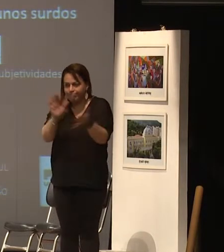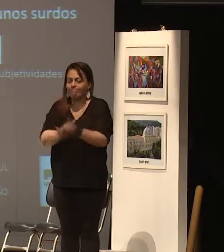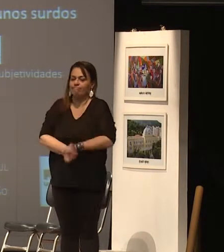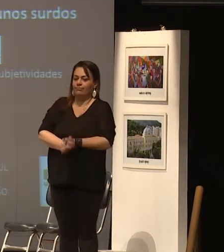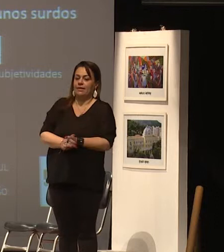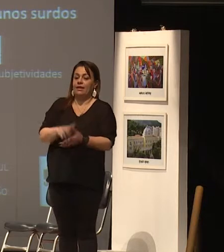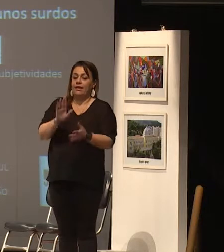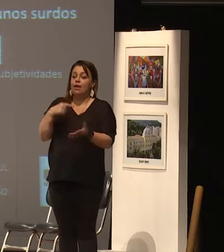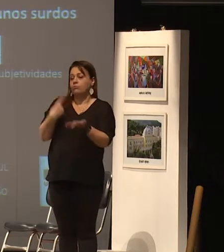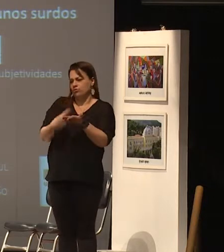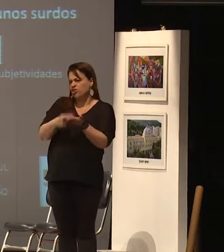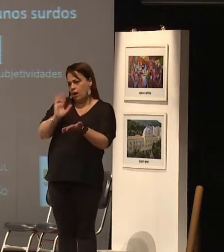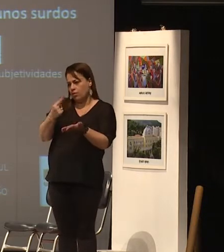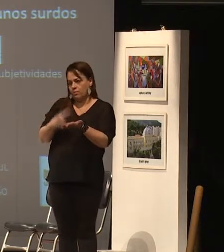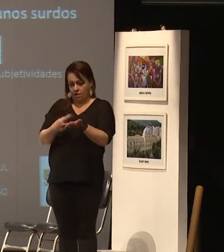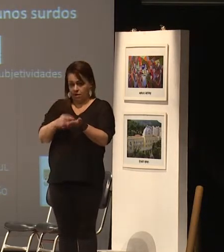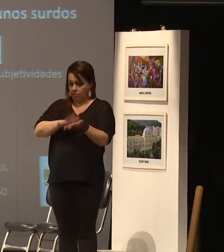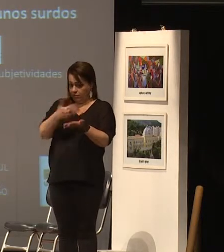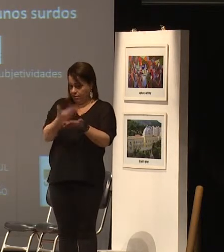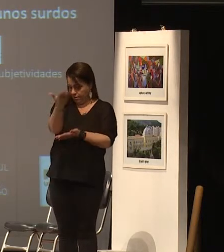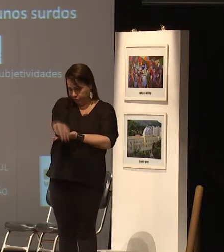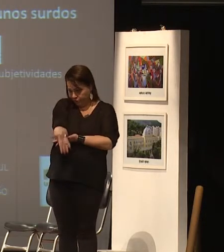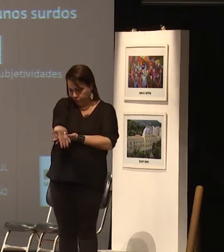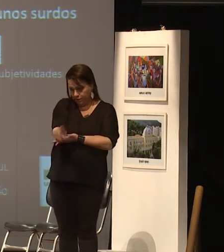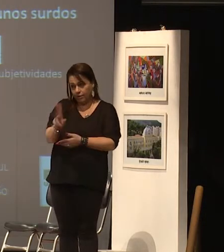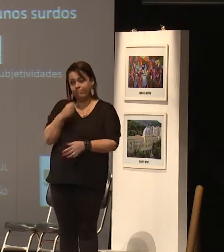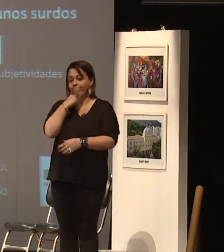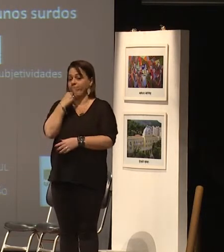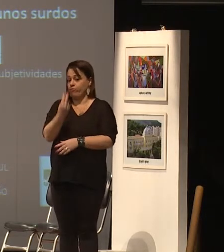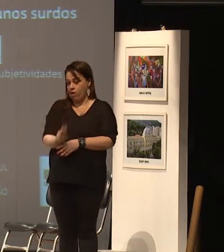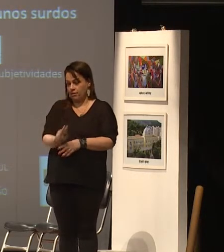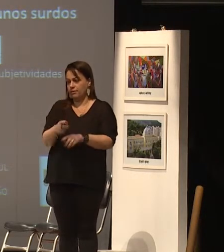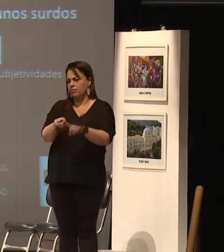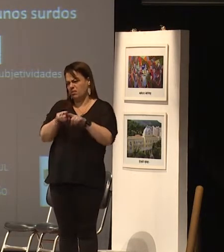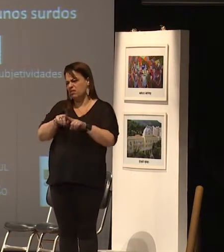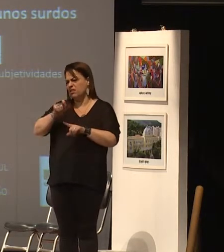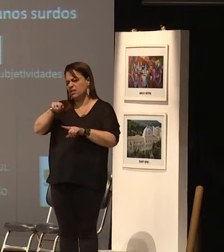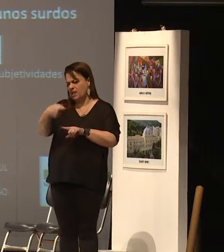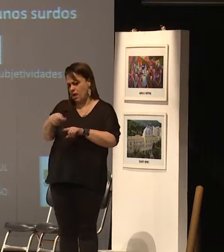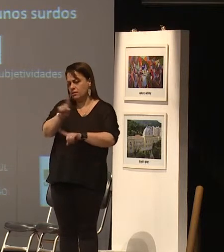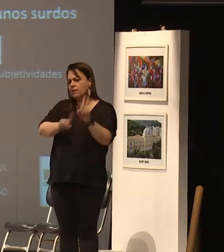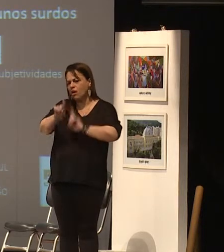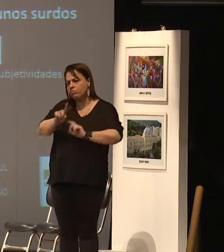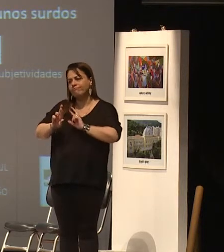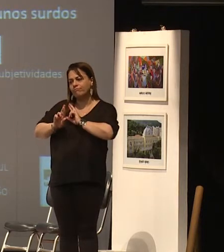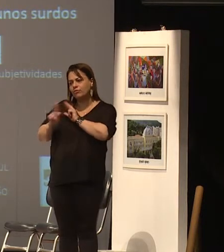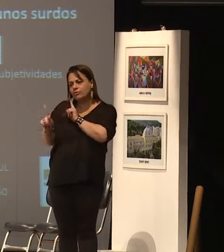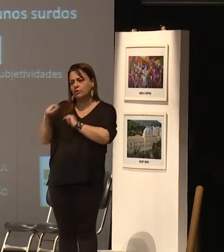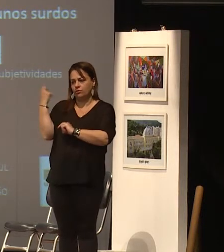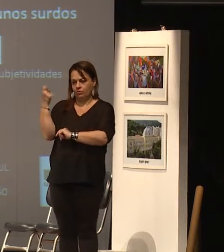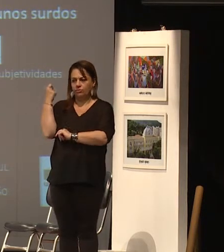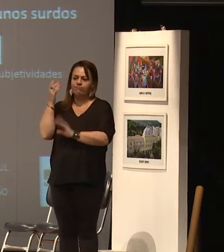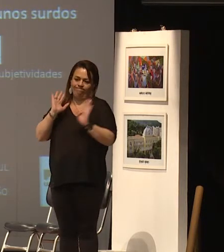Boa noite a todos. Eu havia combinado com os intérpretes que eles fossem fazer a versão voz,